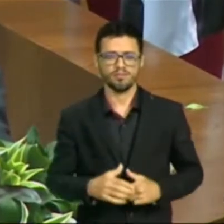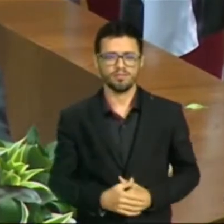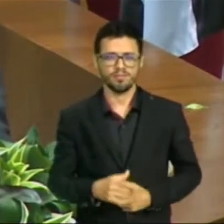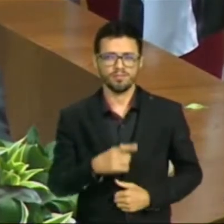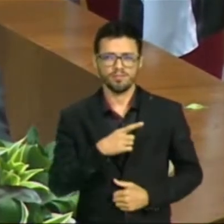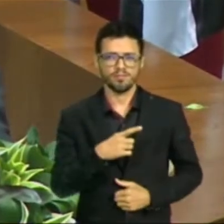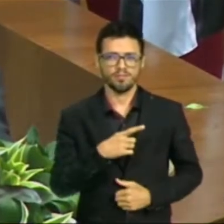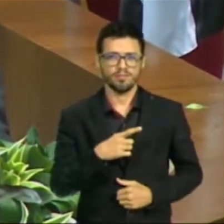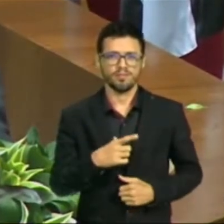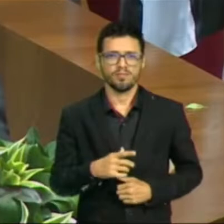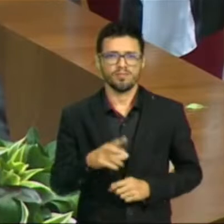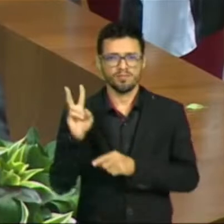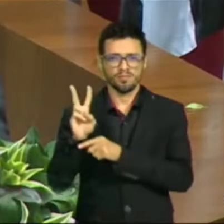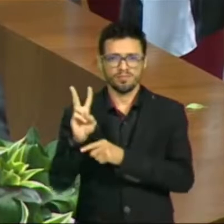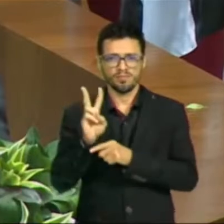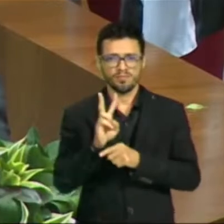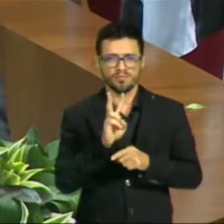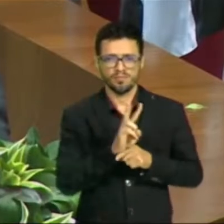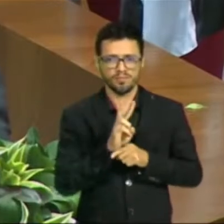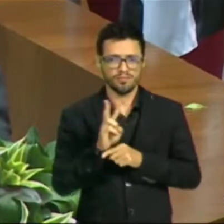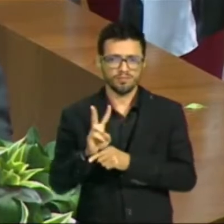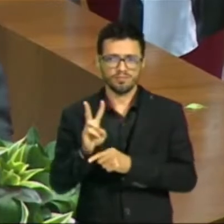de Proteção e Adolescentes,